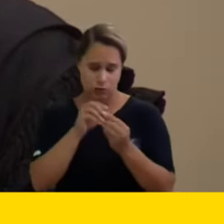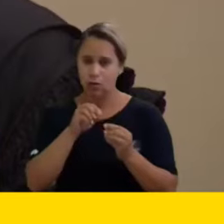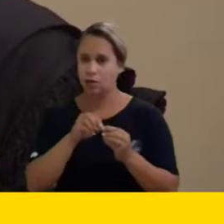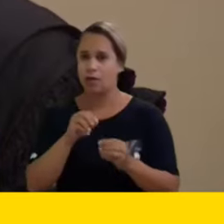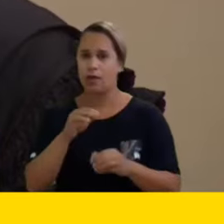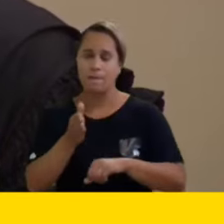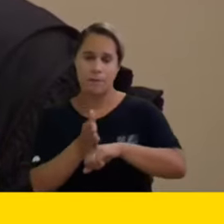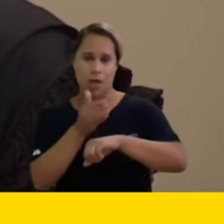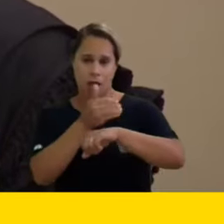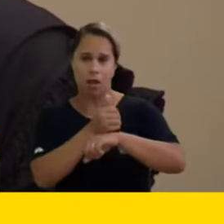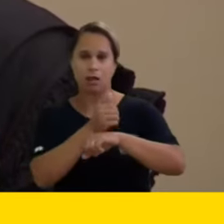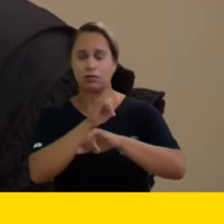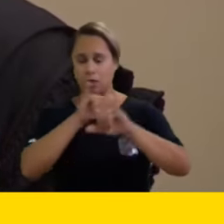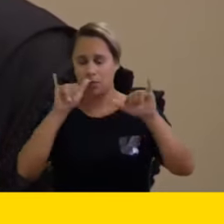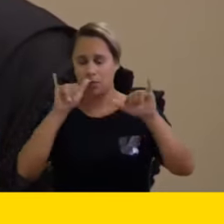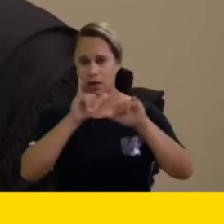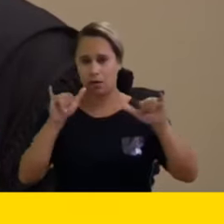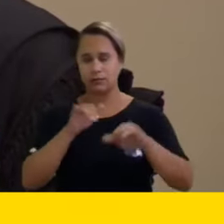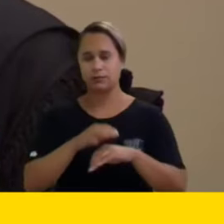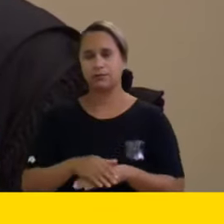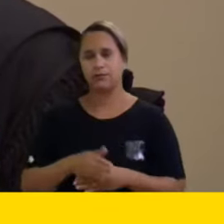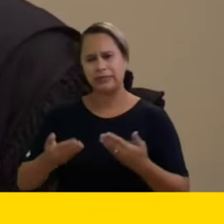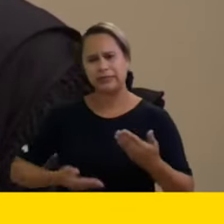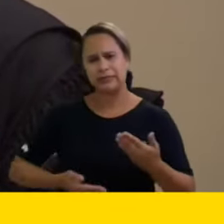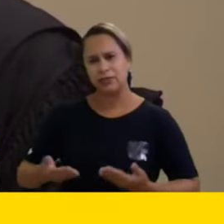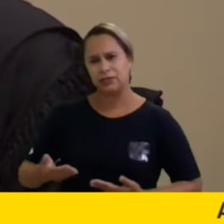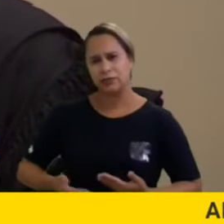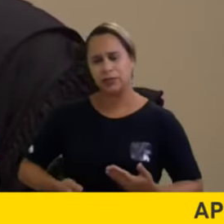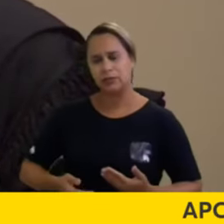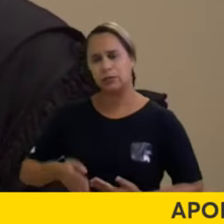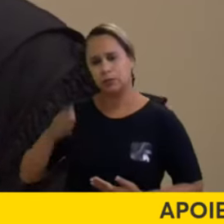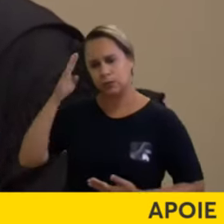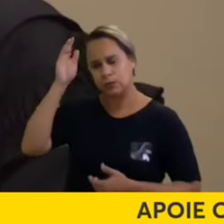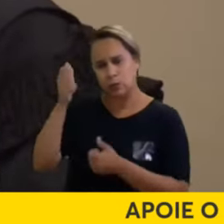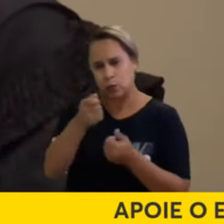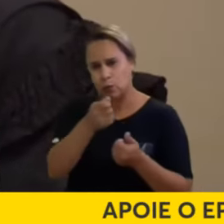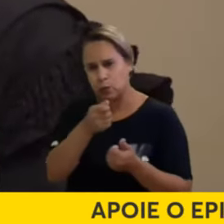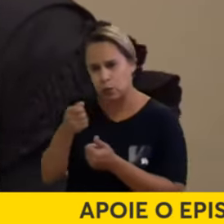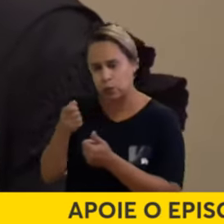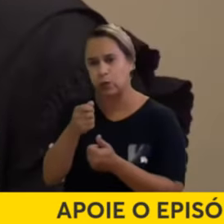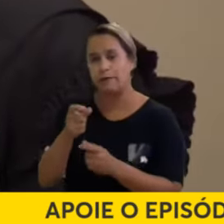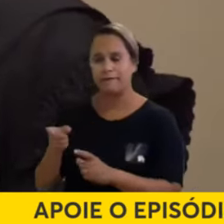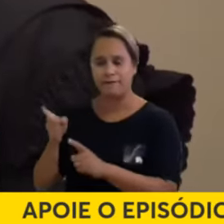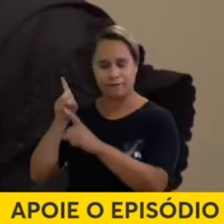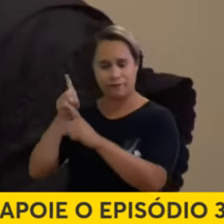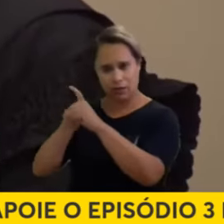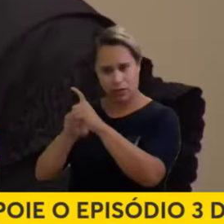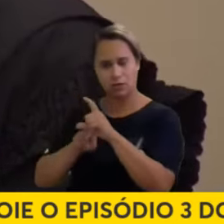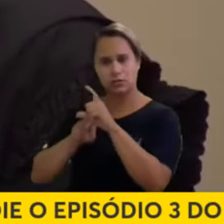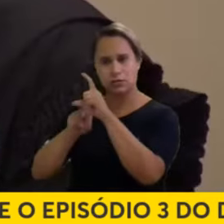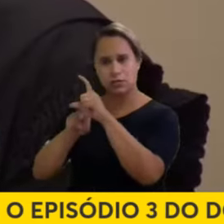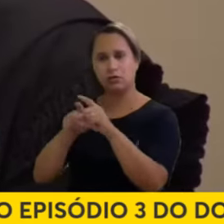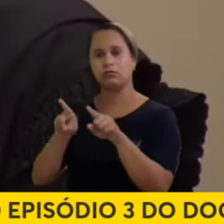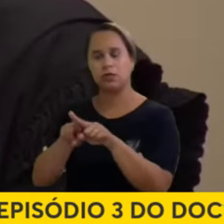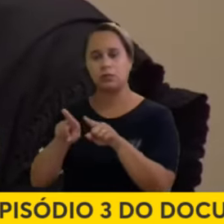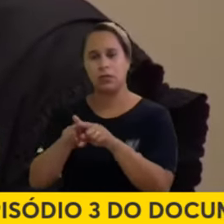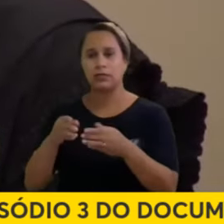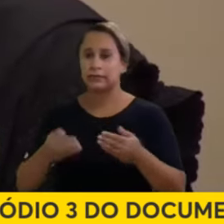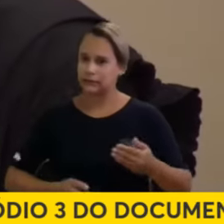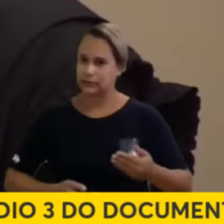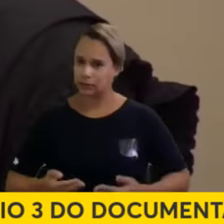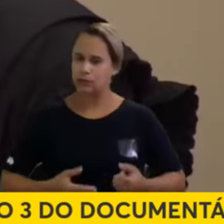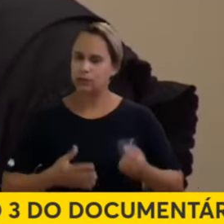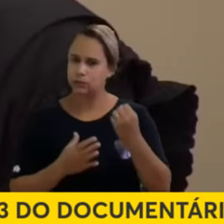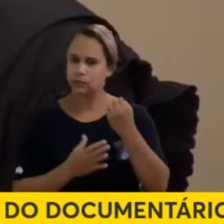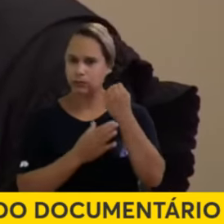serviço de segurança e brigadista em evento de filiação muito embora seja A Regra geral que o serviços de segurança e brigadista